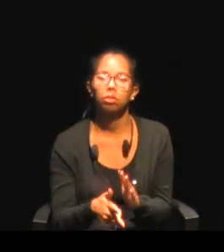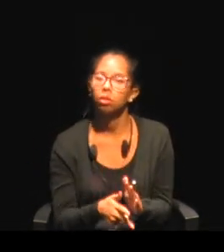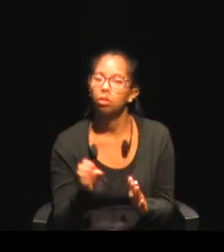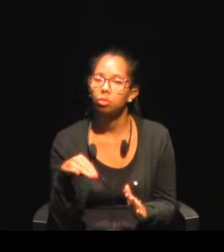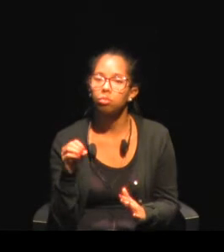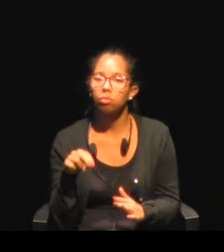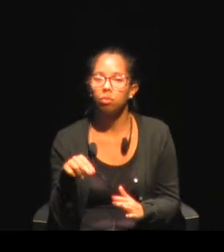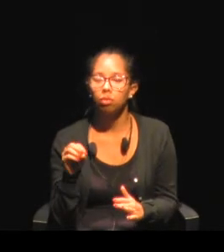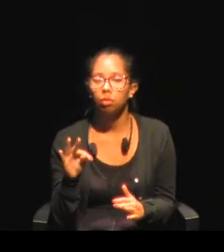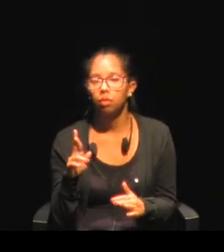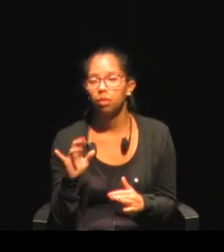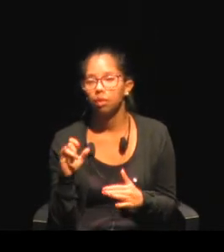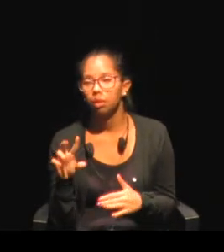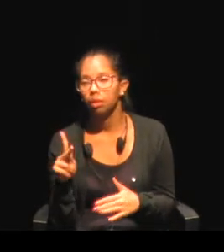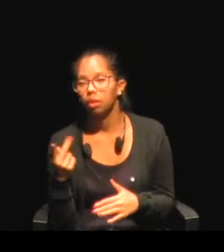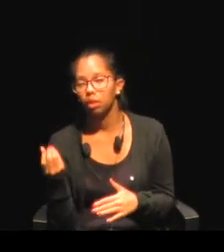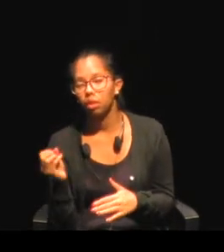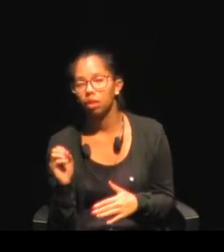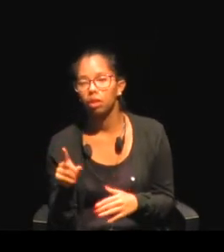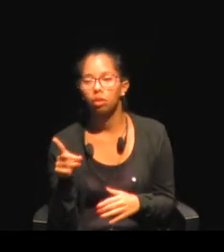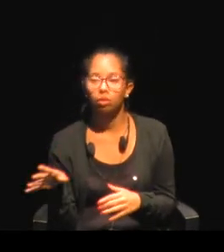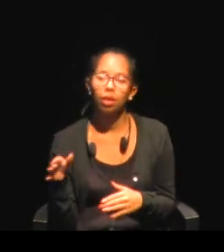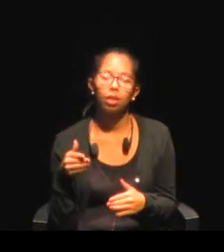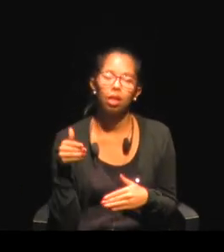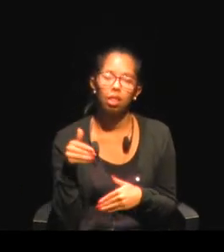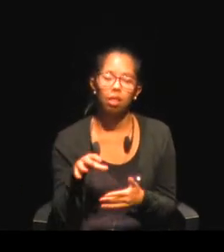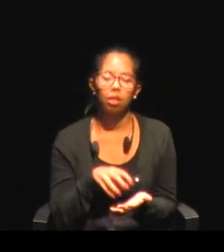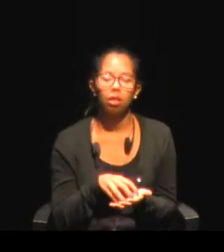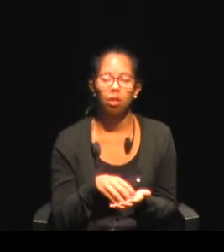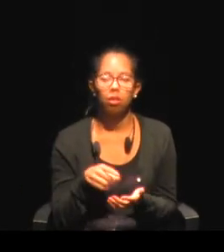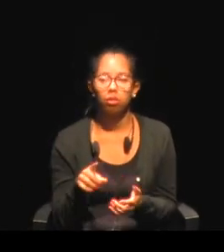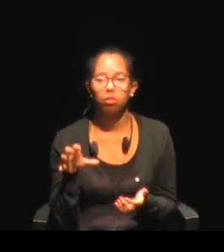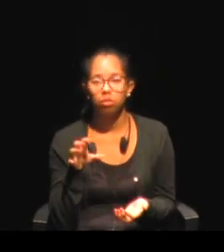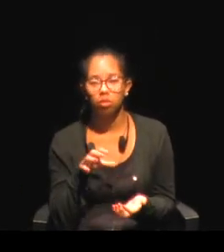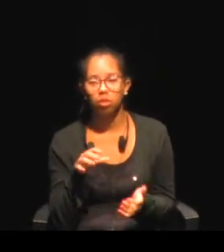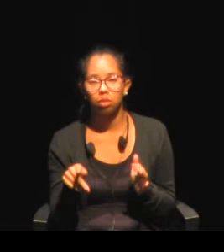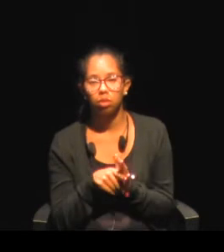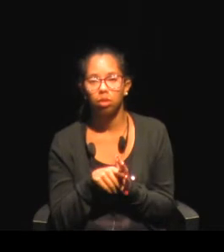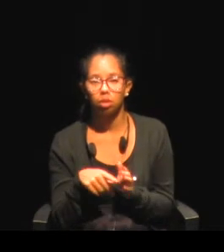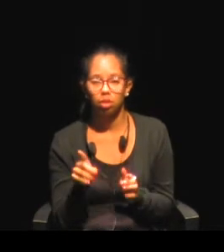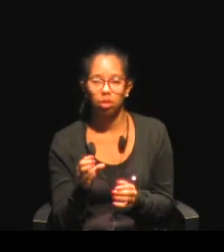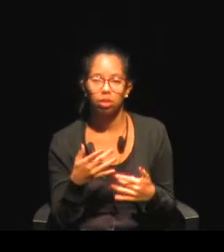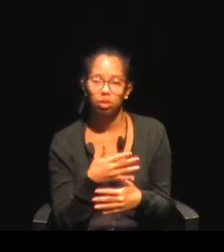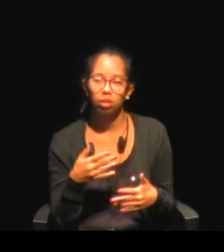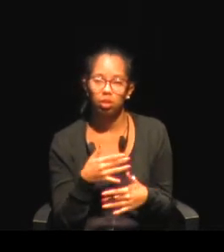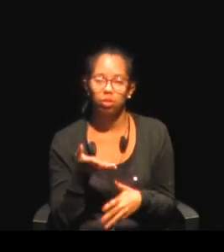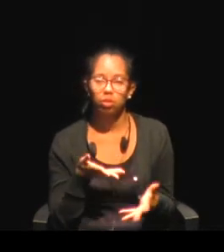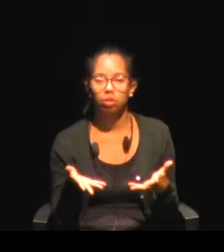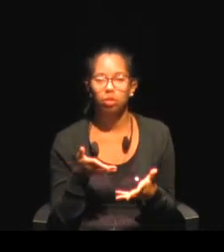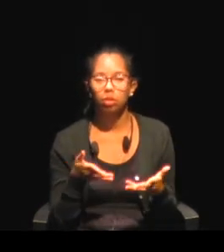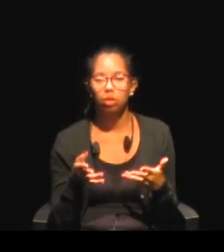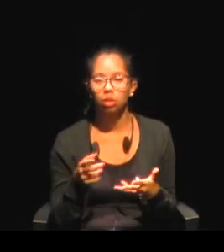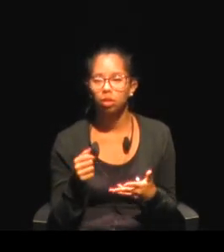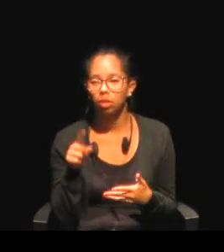chegar até esse ponto aqui do centro administrativo da cidade lá, e conecta com o